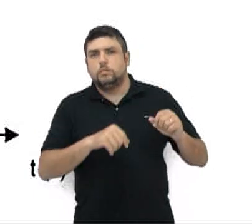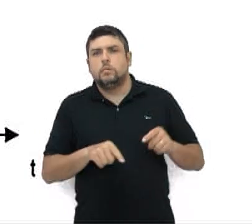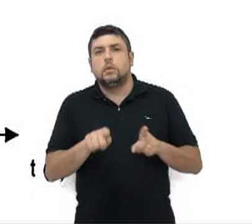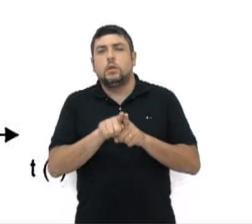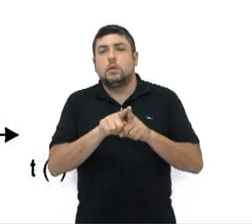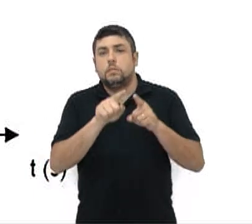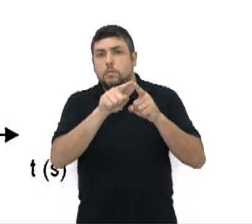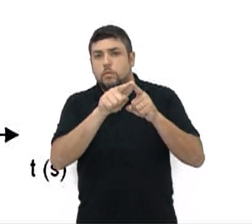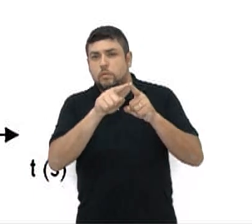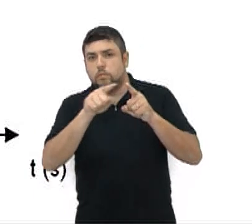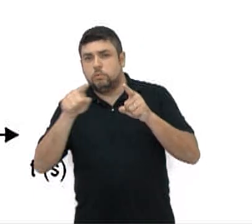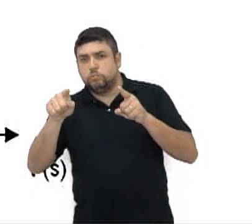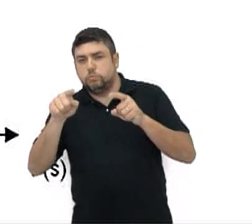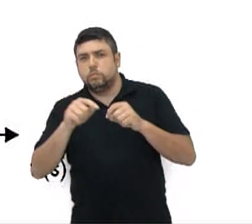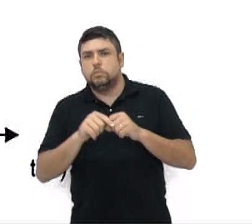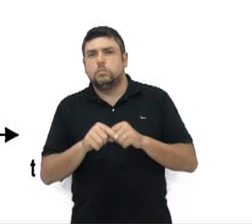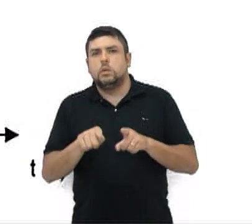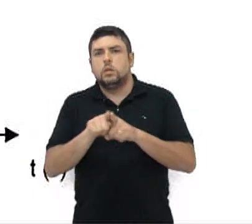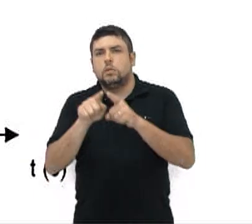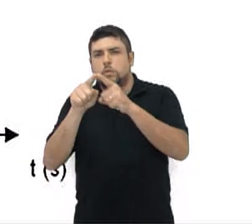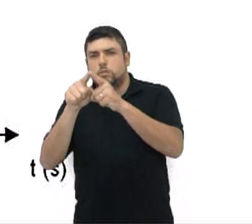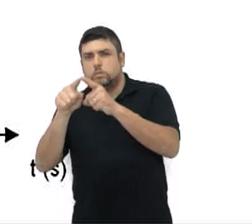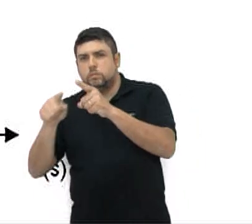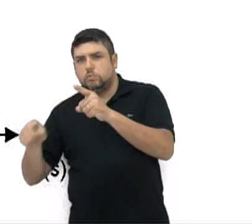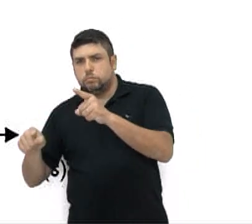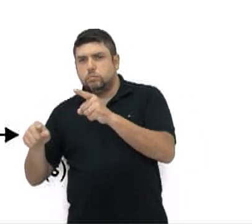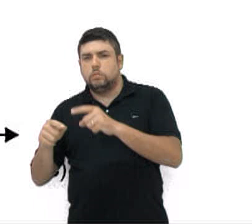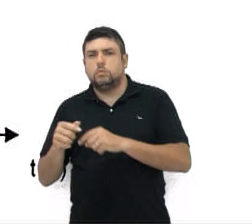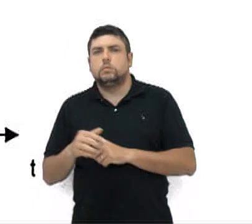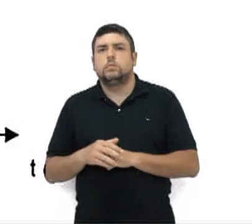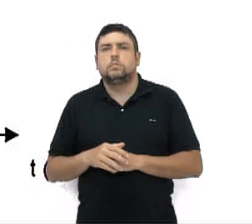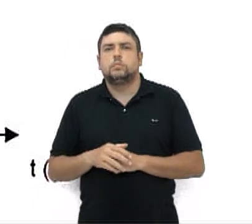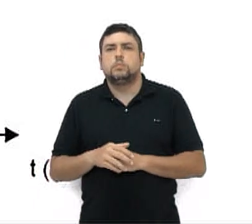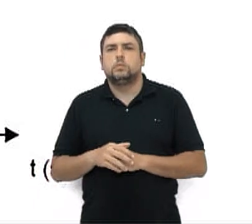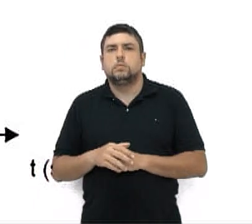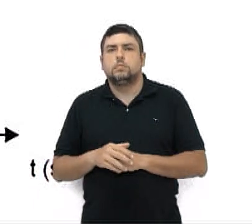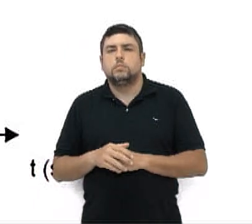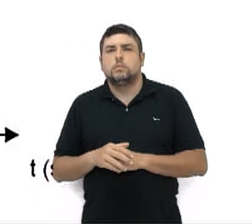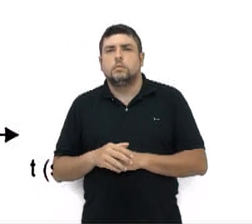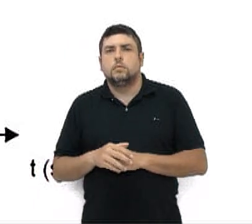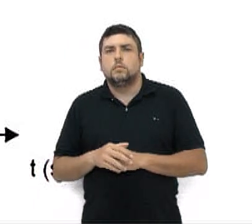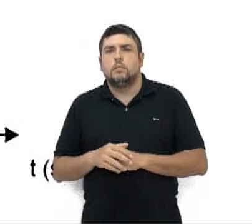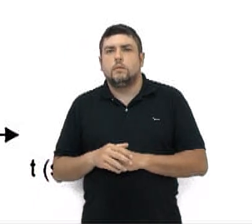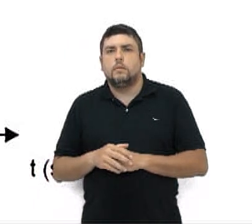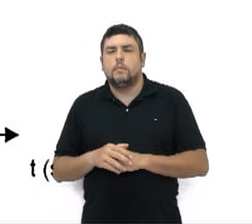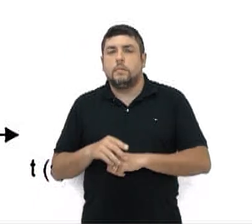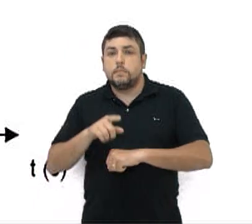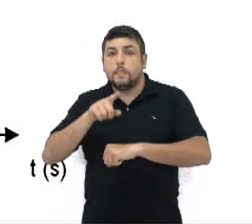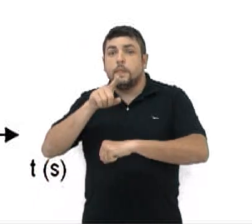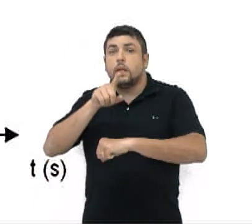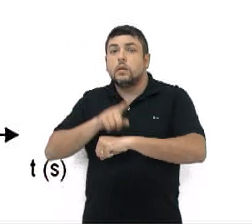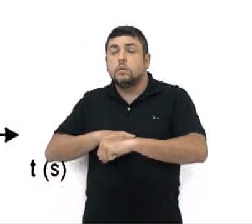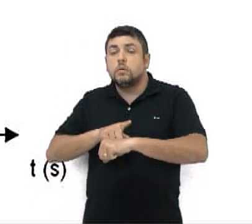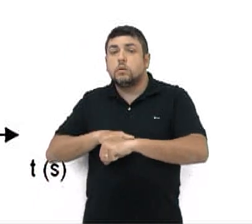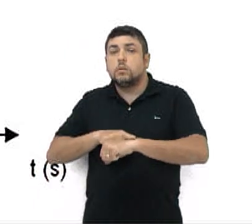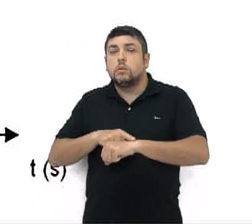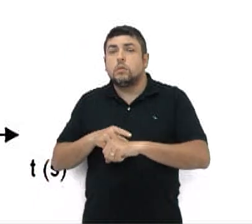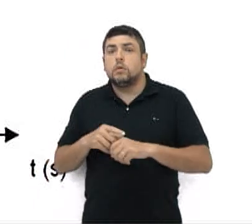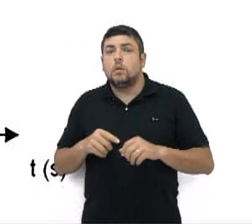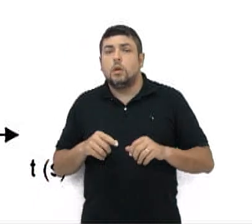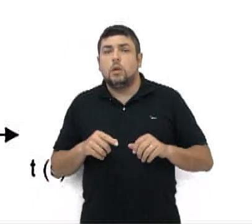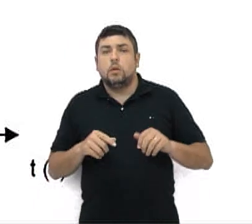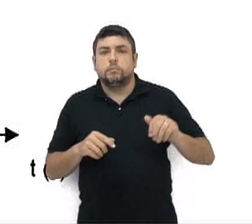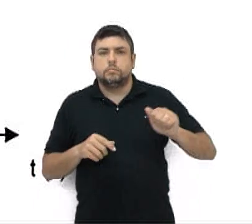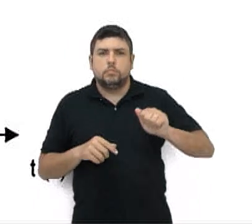a 6 e de 6 a 14 segundos. Nos intervalos de tempo, as acelerações